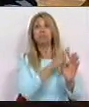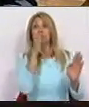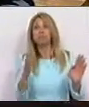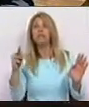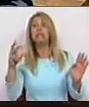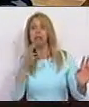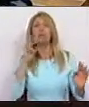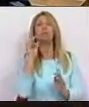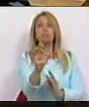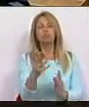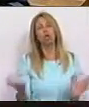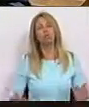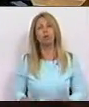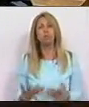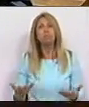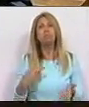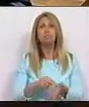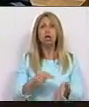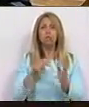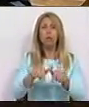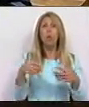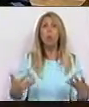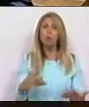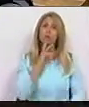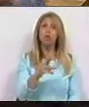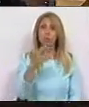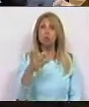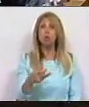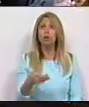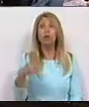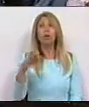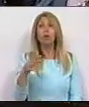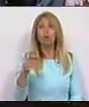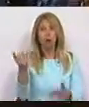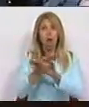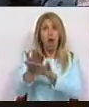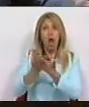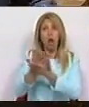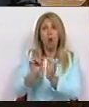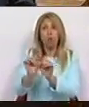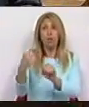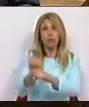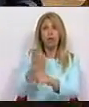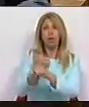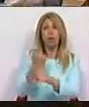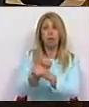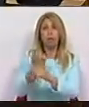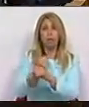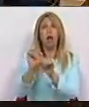que viessem aqui discutir as respostas do Partido Socialista, mas não, dos economistas que trabalharam para o Partido